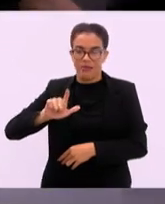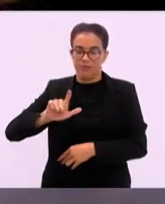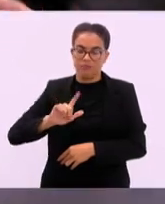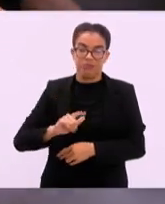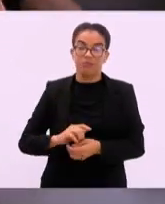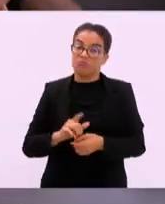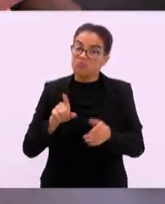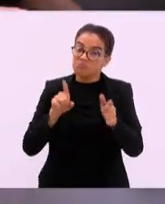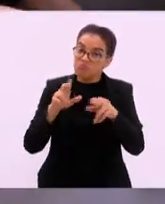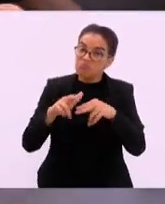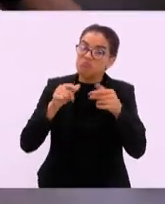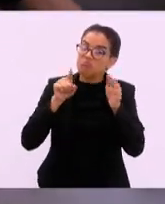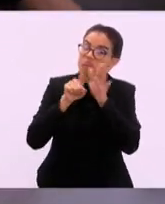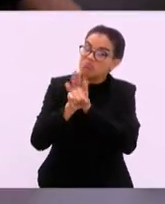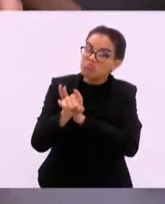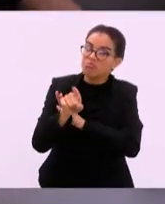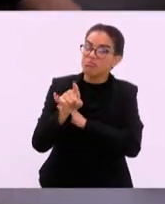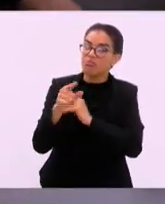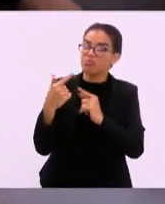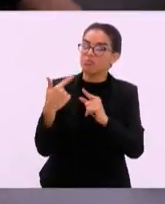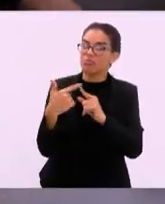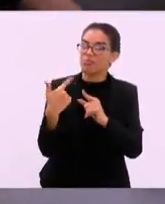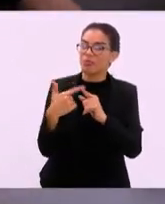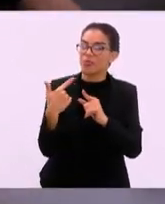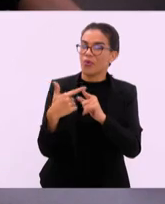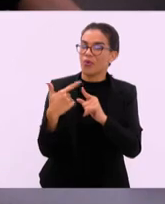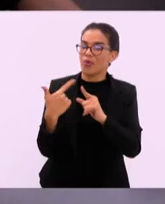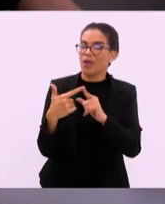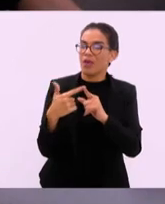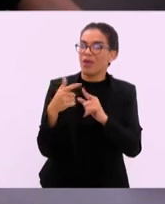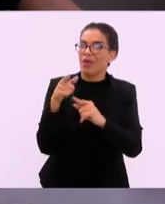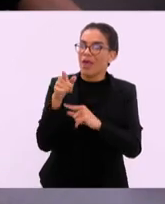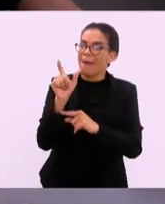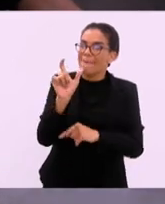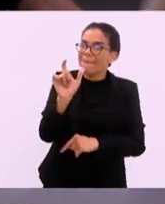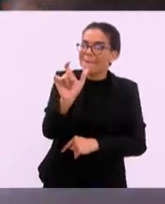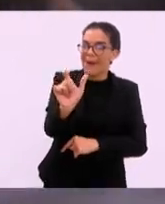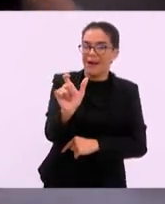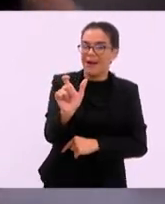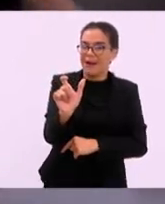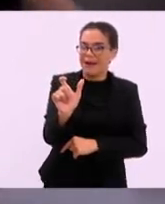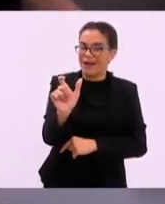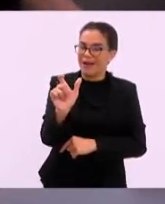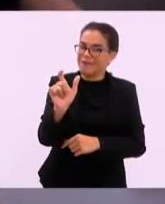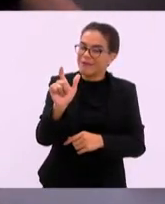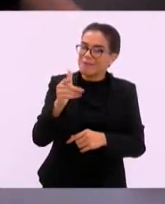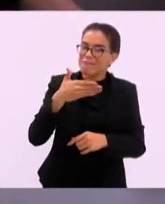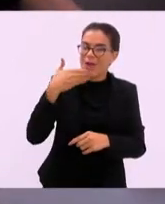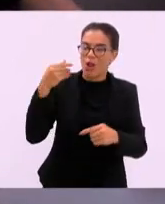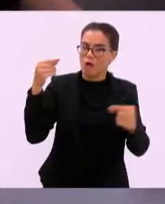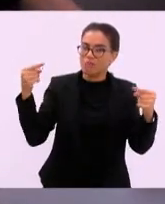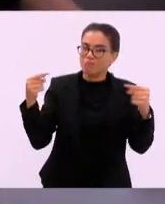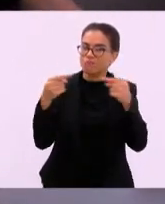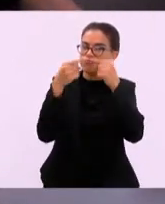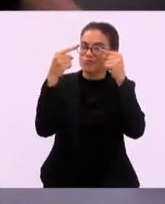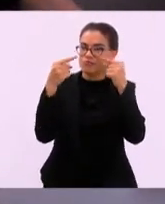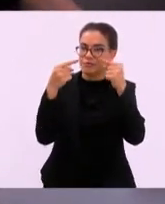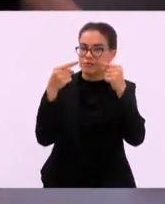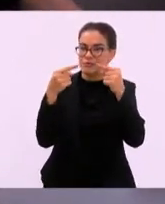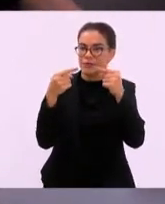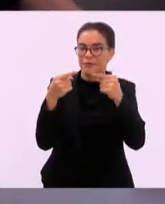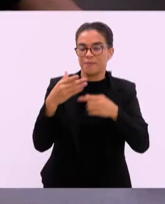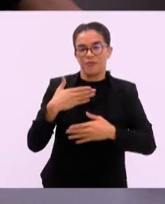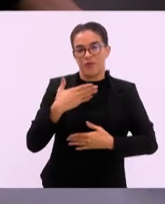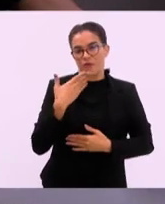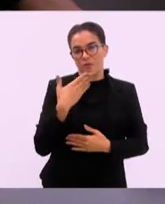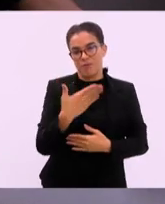assessoria, para que esse rótulo seja o rótulo mais adequado. Presidente, eu vou